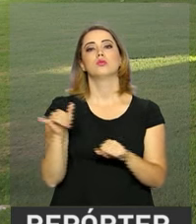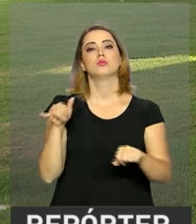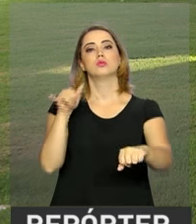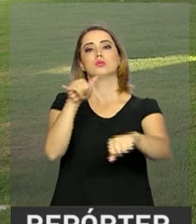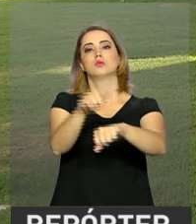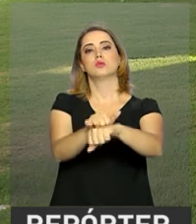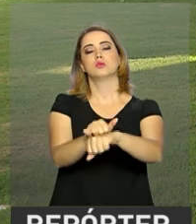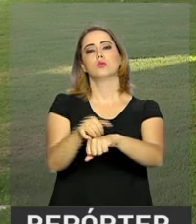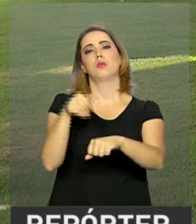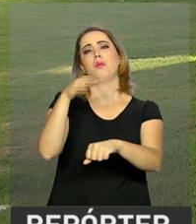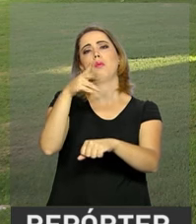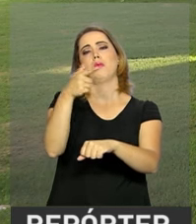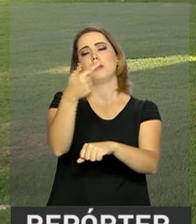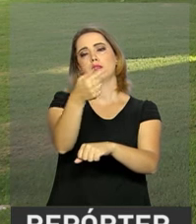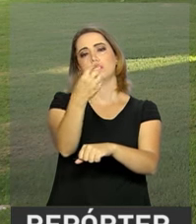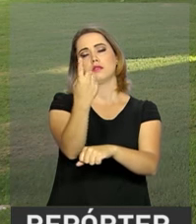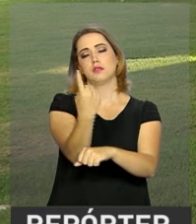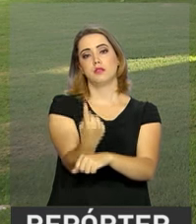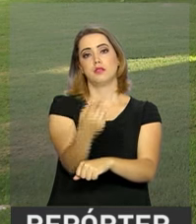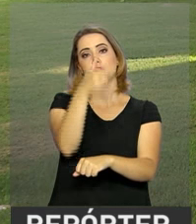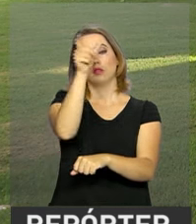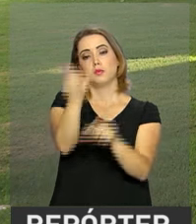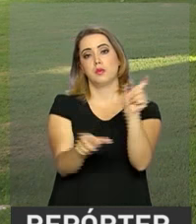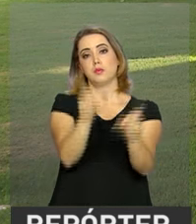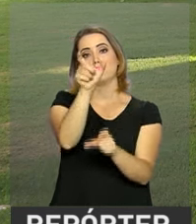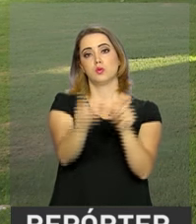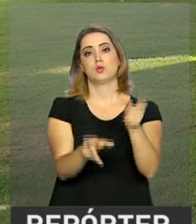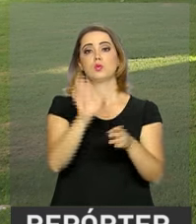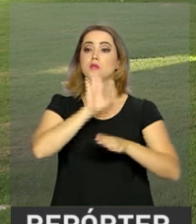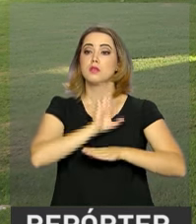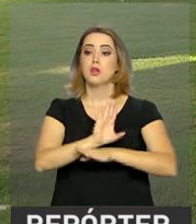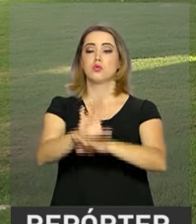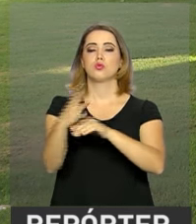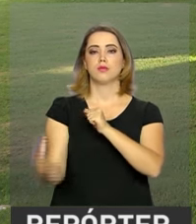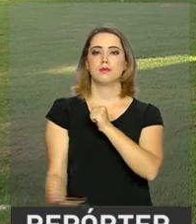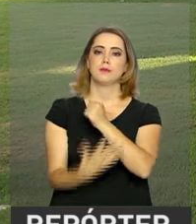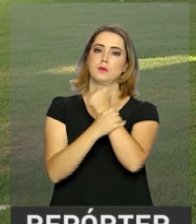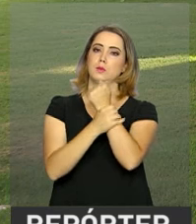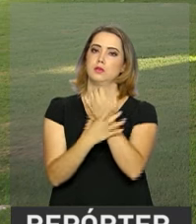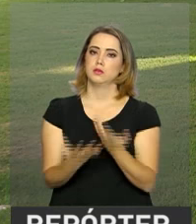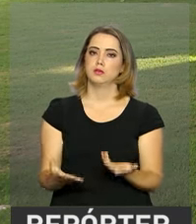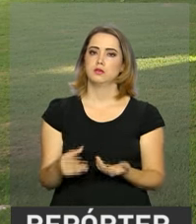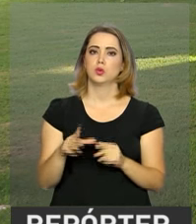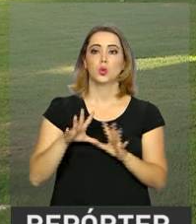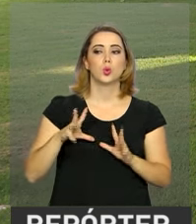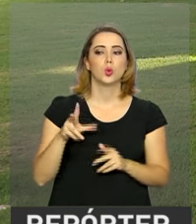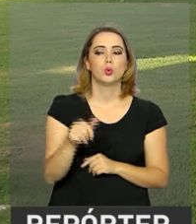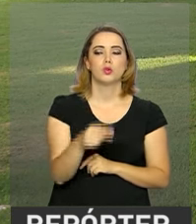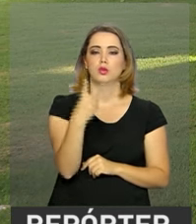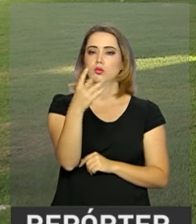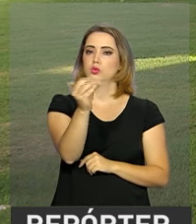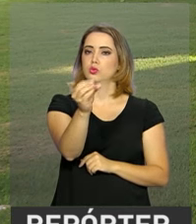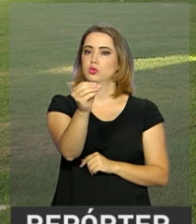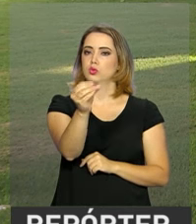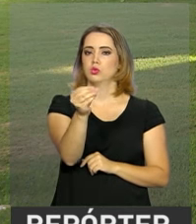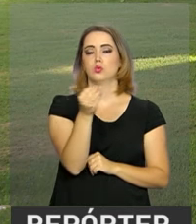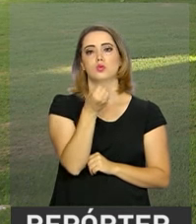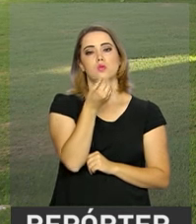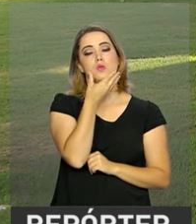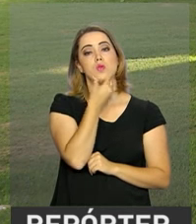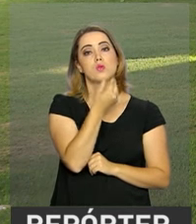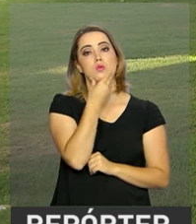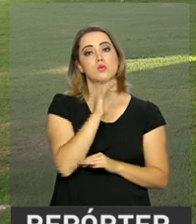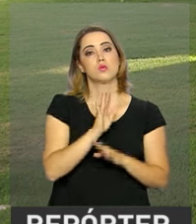capital com mais 71 agentes das forças de segurança. No total, 200 homens vão reforçar o patrulhamento